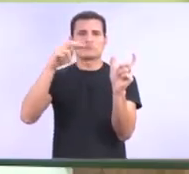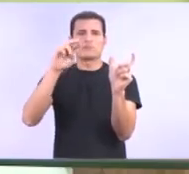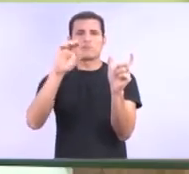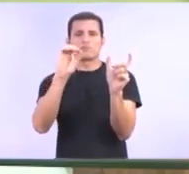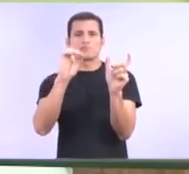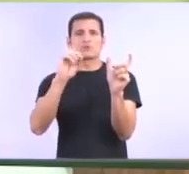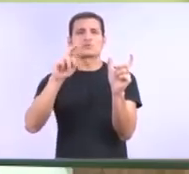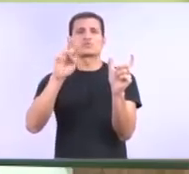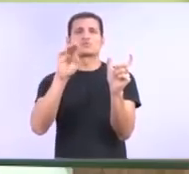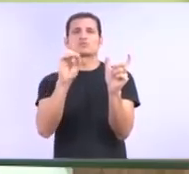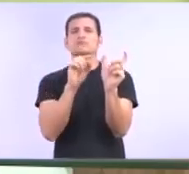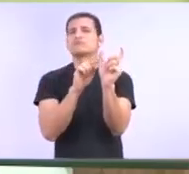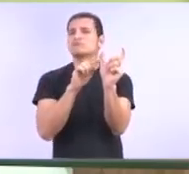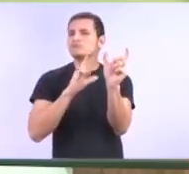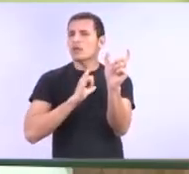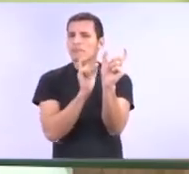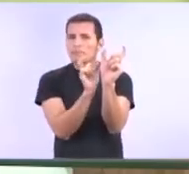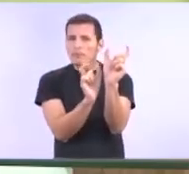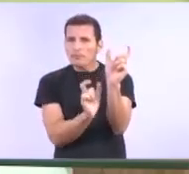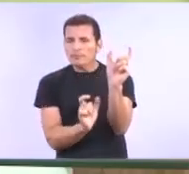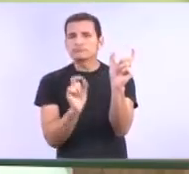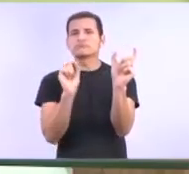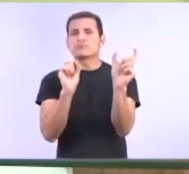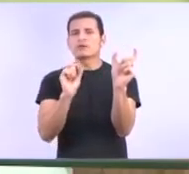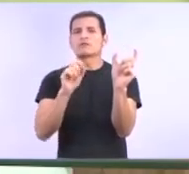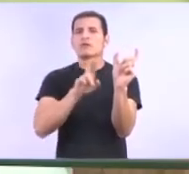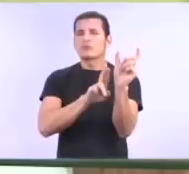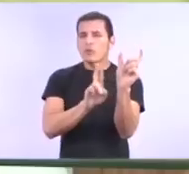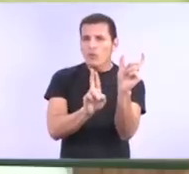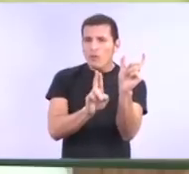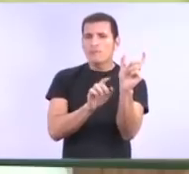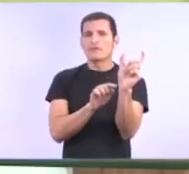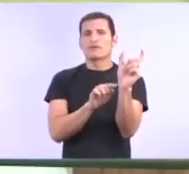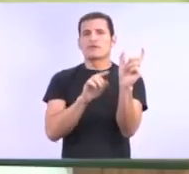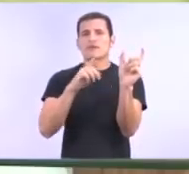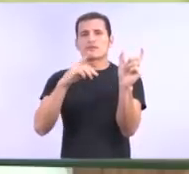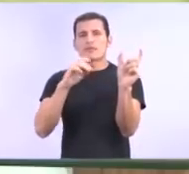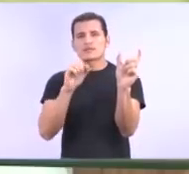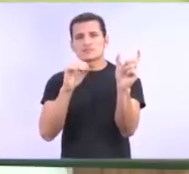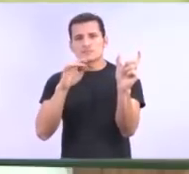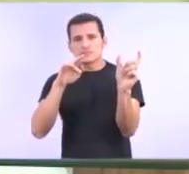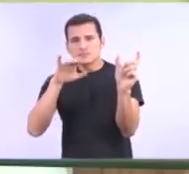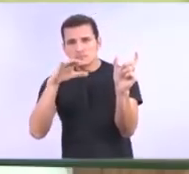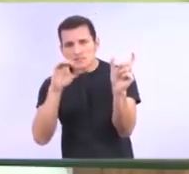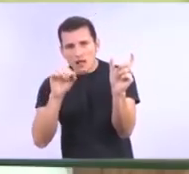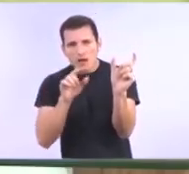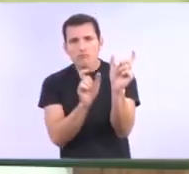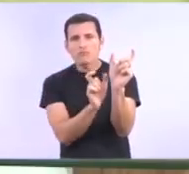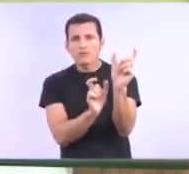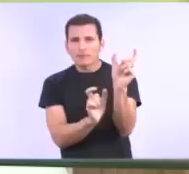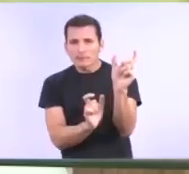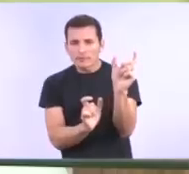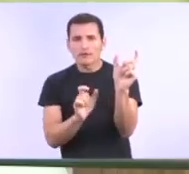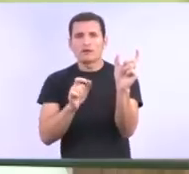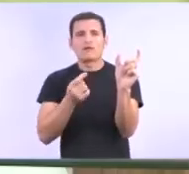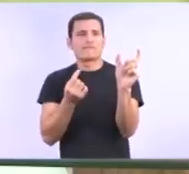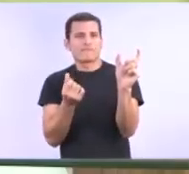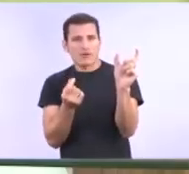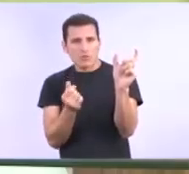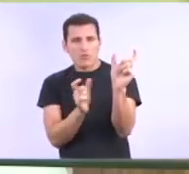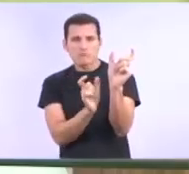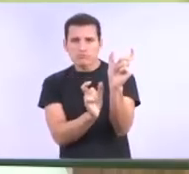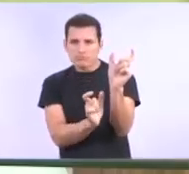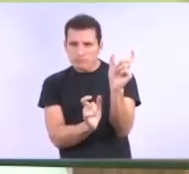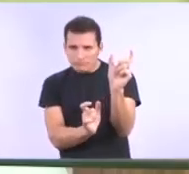produto nós temos aí o nome do produto, a descrição do produto, o valor do